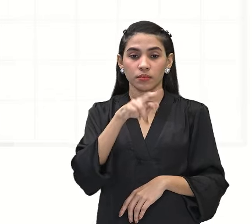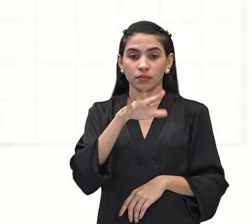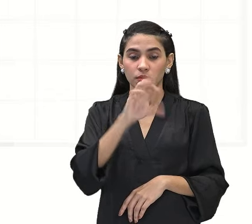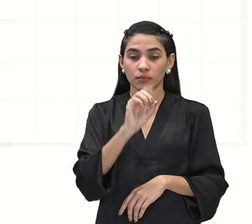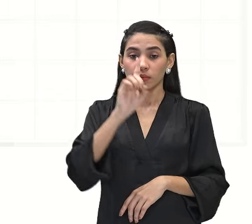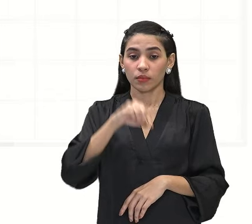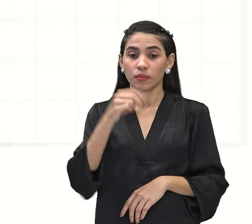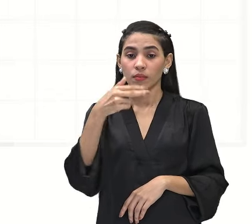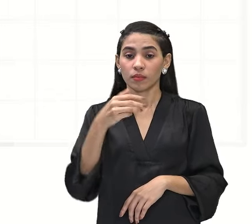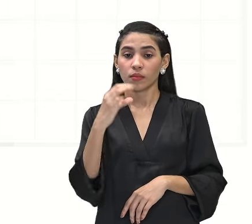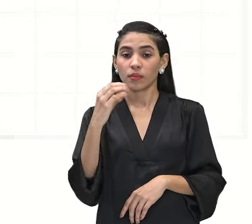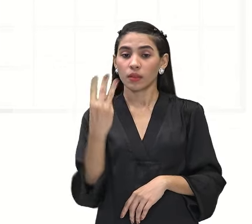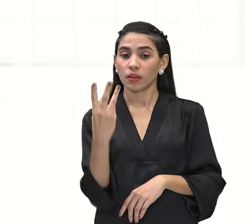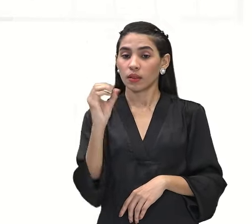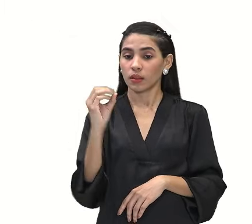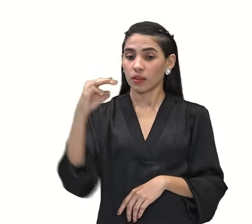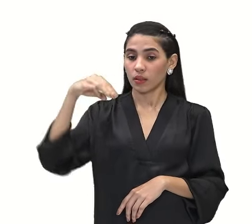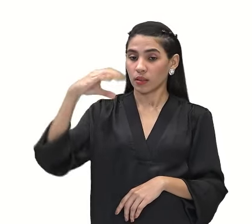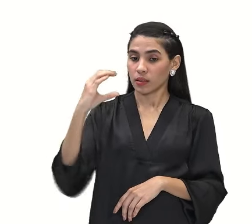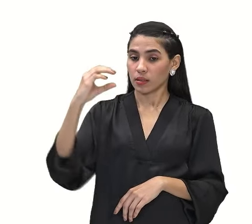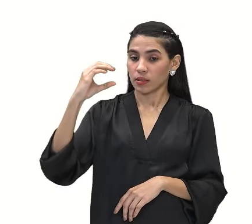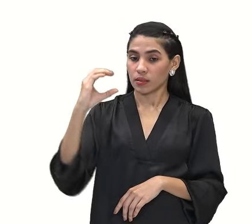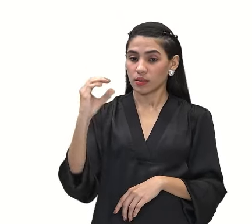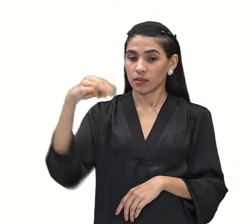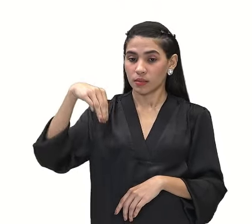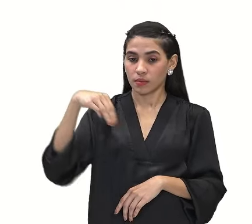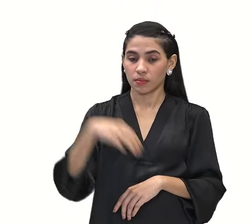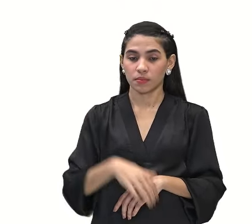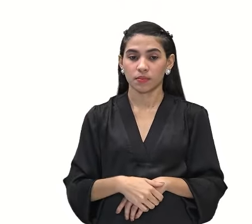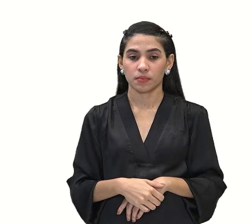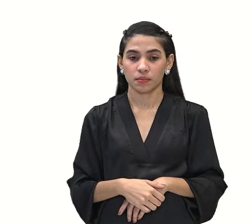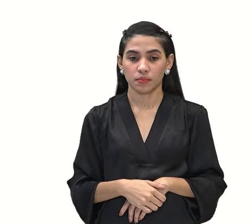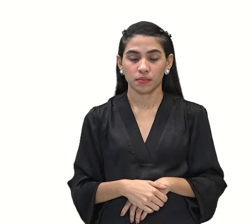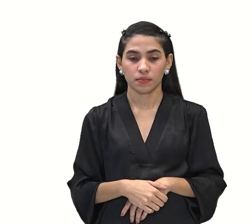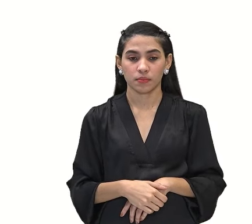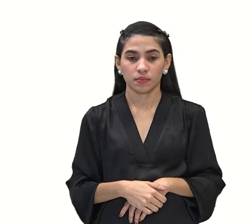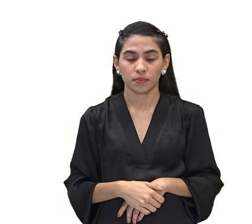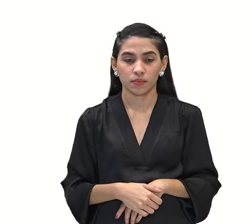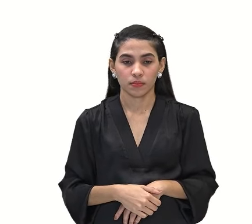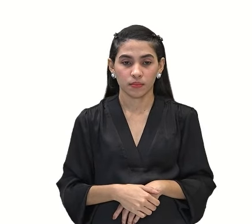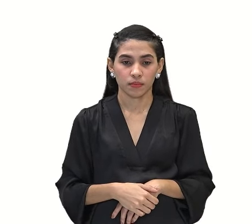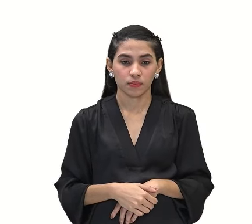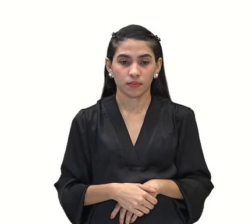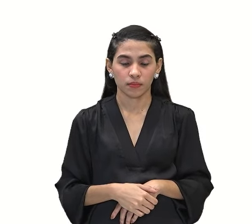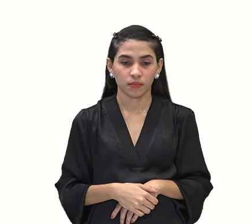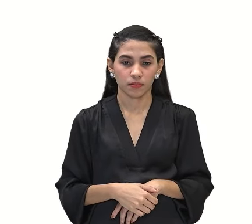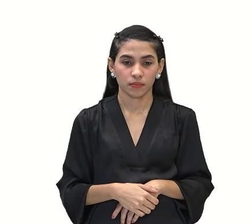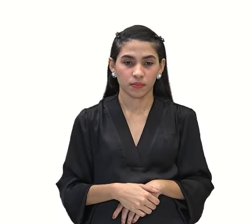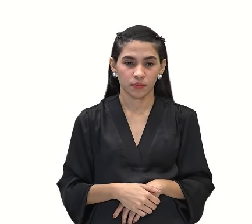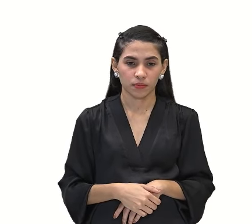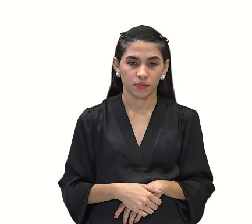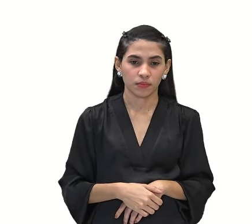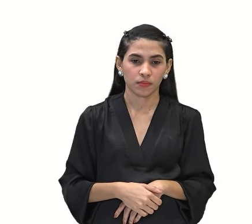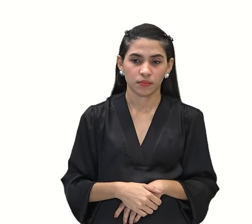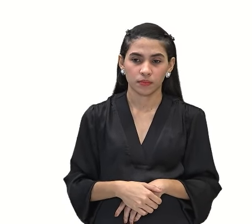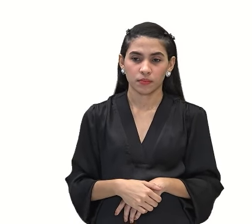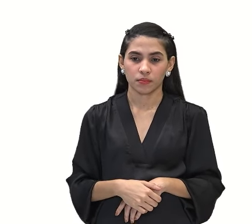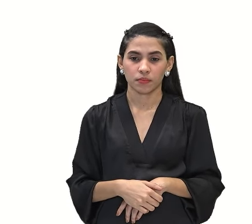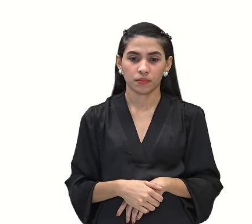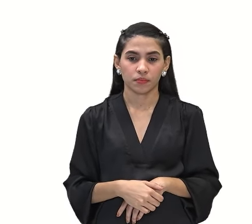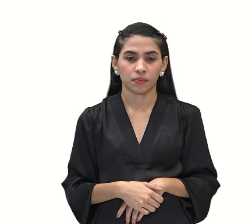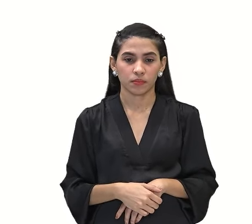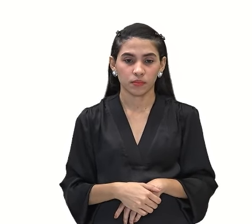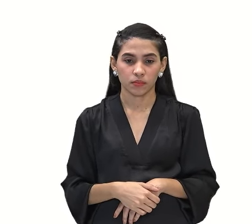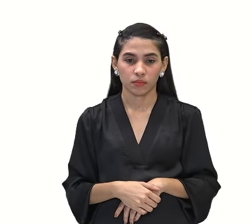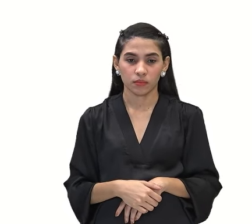30 cm aí eu venho para cá ó D Opa D